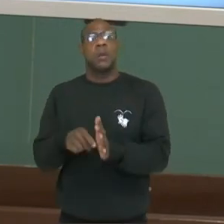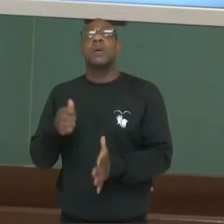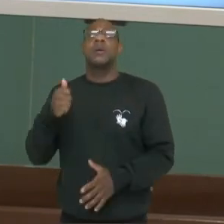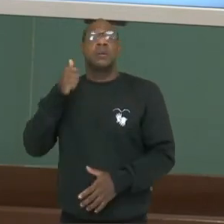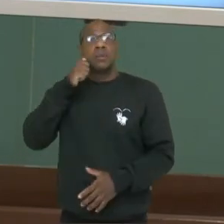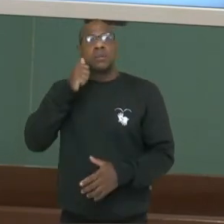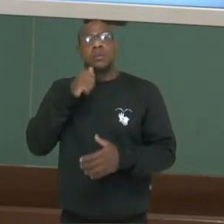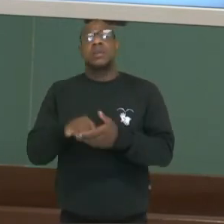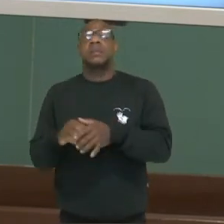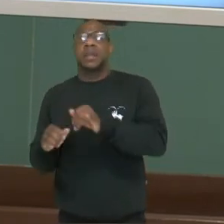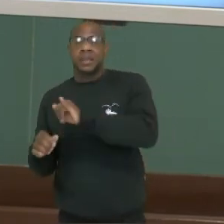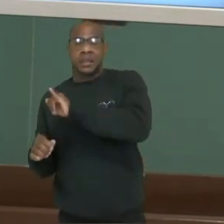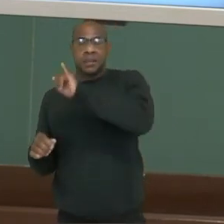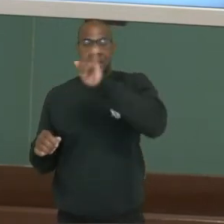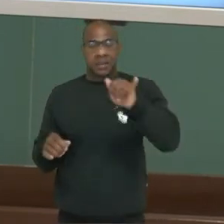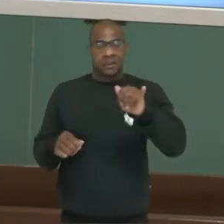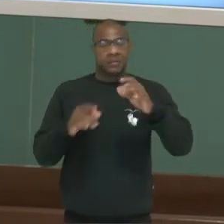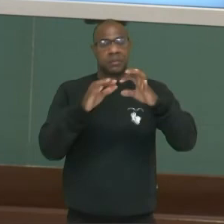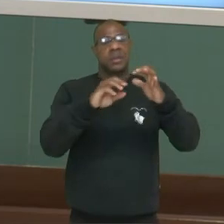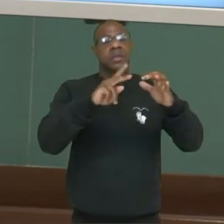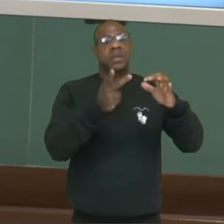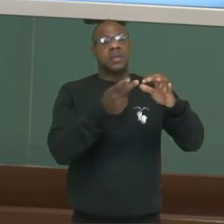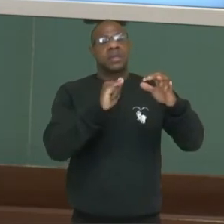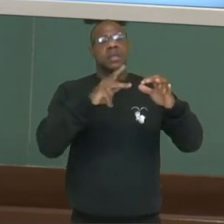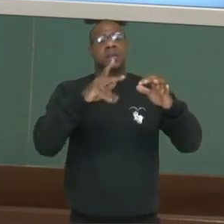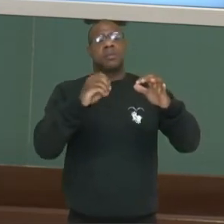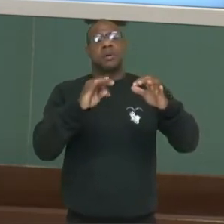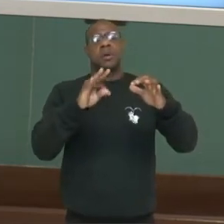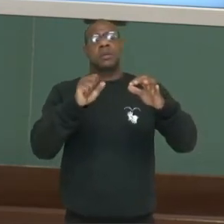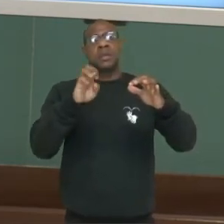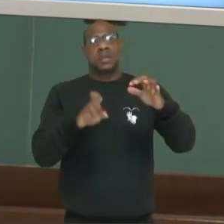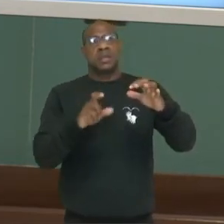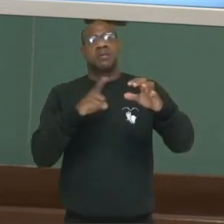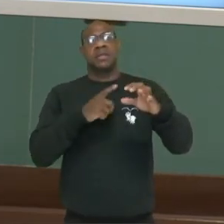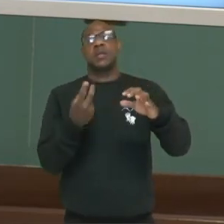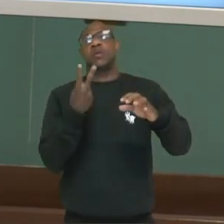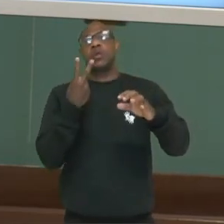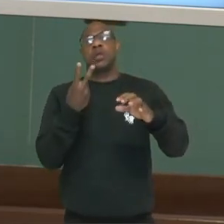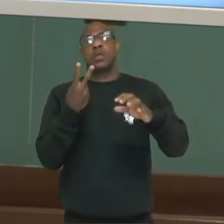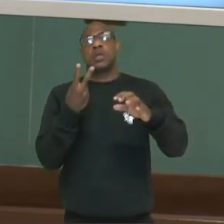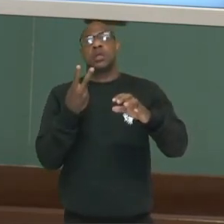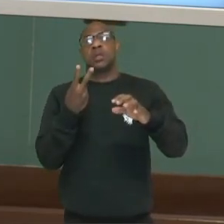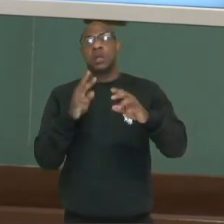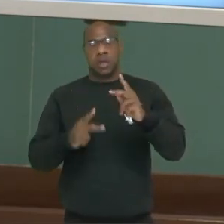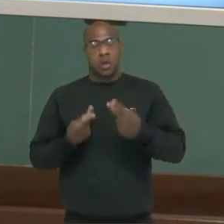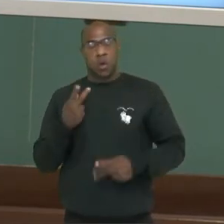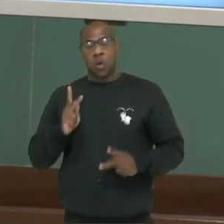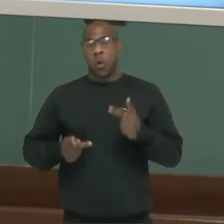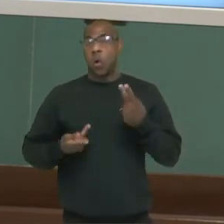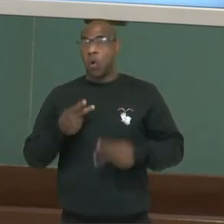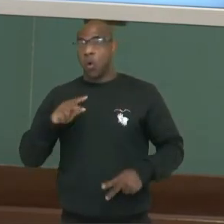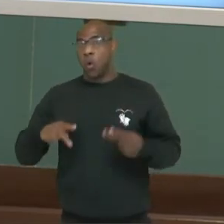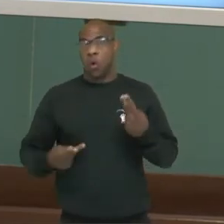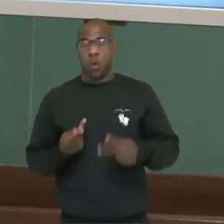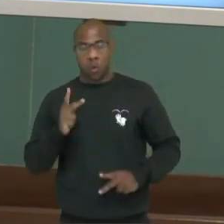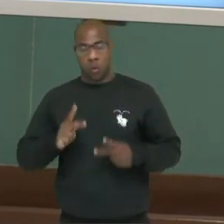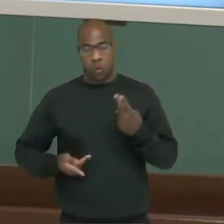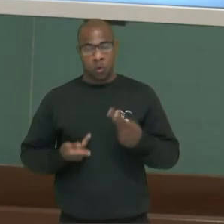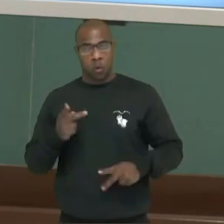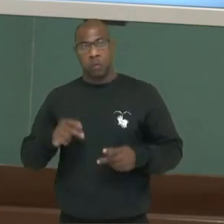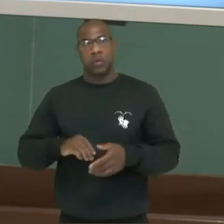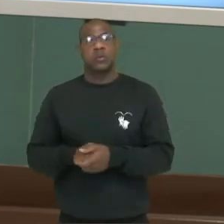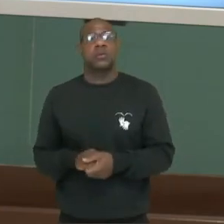para a hipófise. E a hipófise vai produzir dois hormônios, o FSH e o LH. O que o FSH